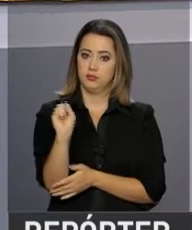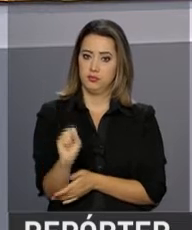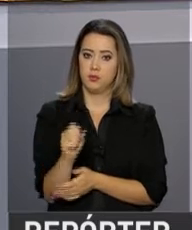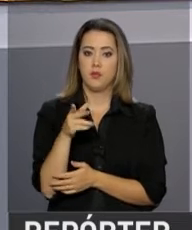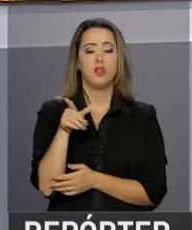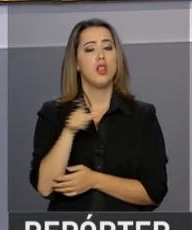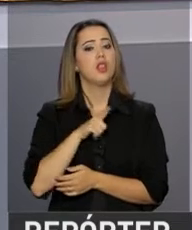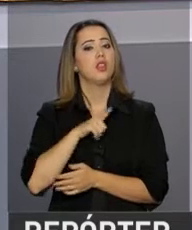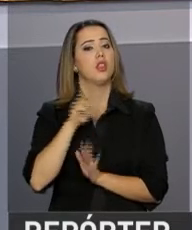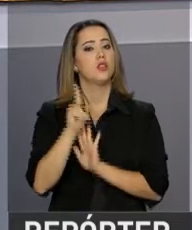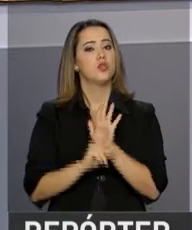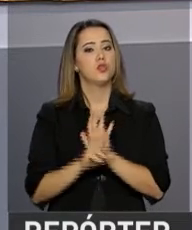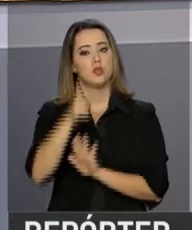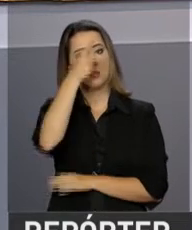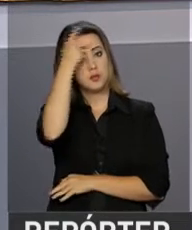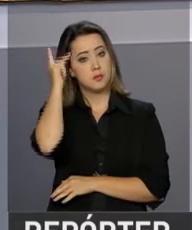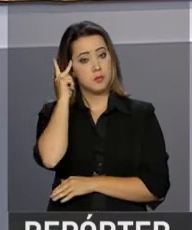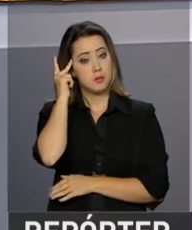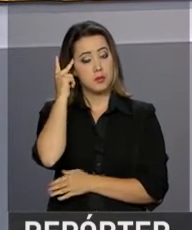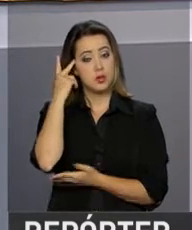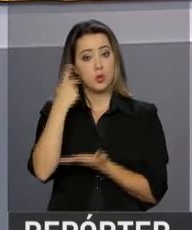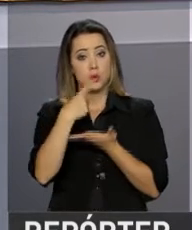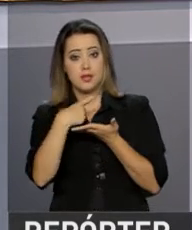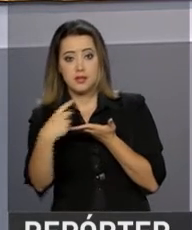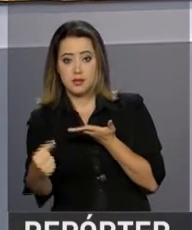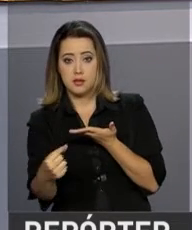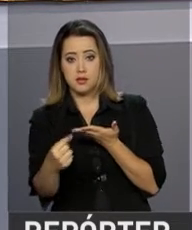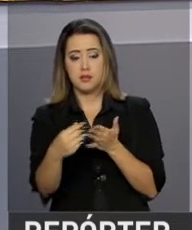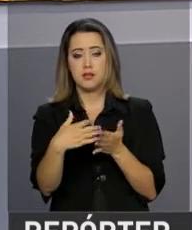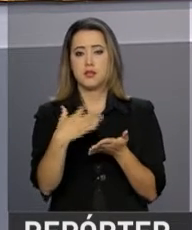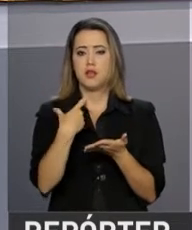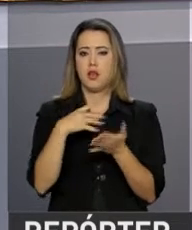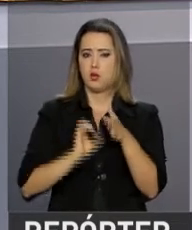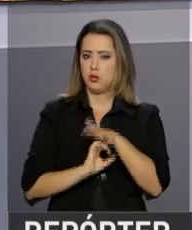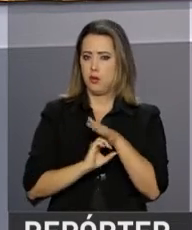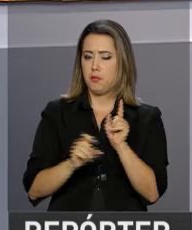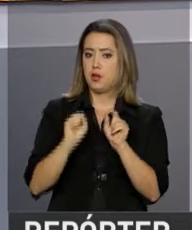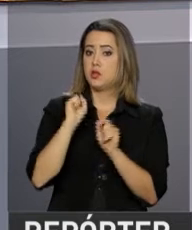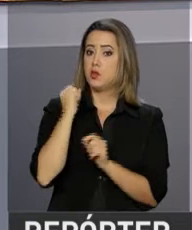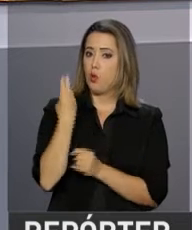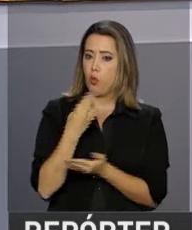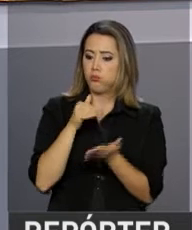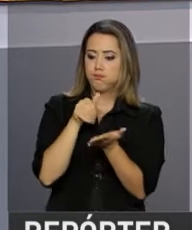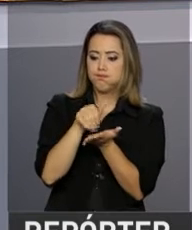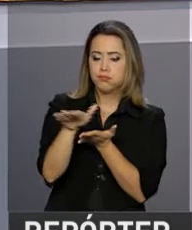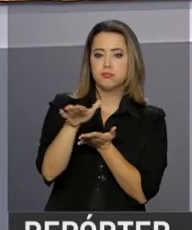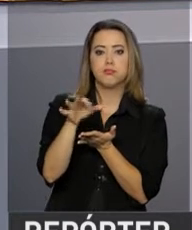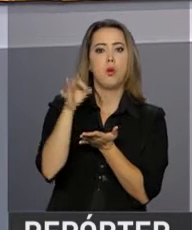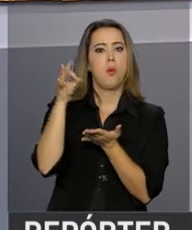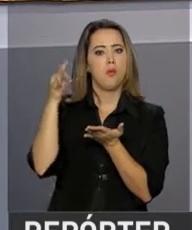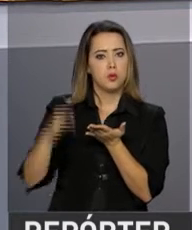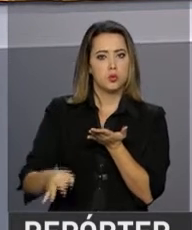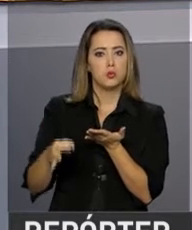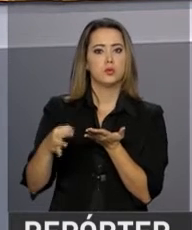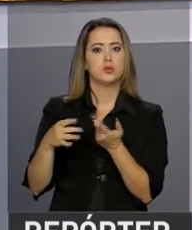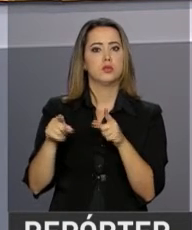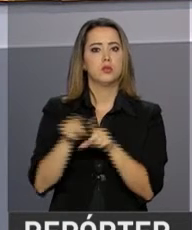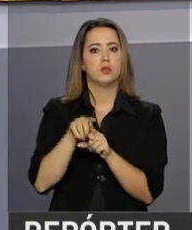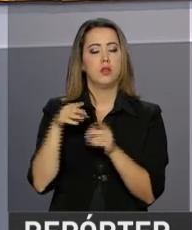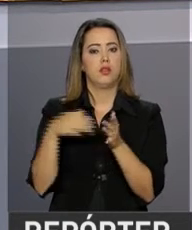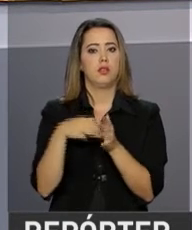têm direito a resgatar o dinheiro trabalhadores que pediram demissão ou foram demitidos por justa causa até